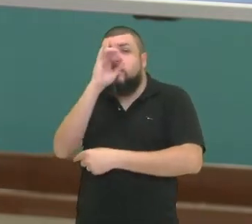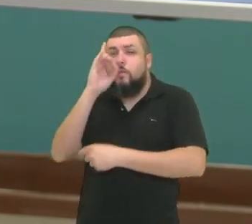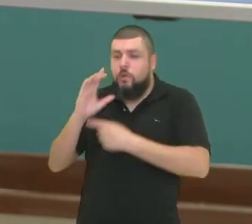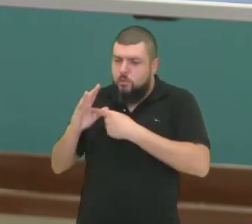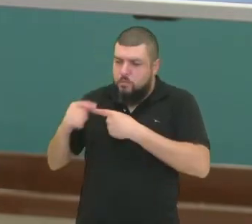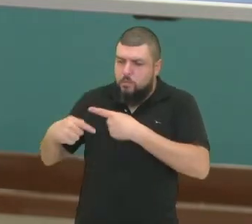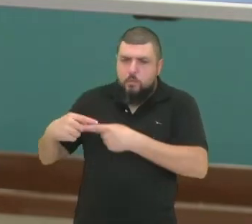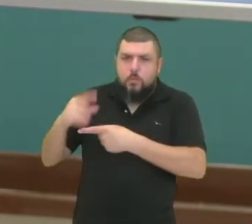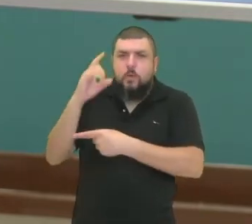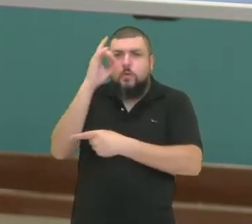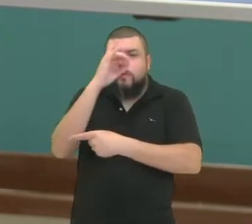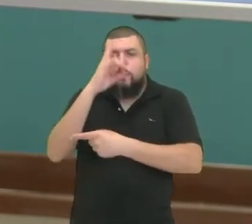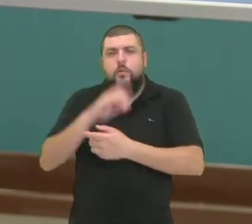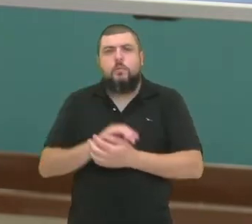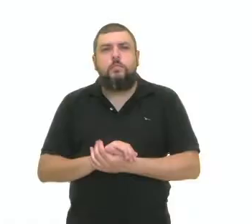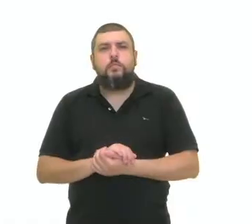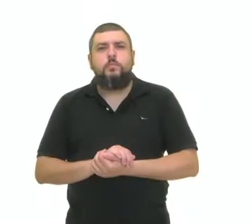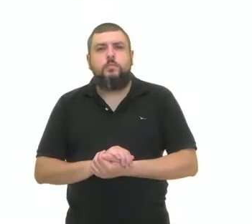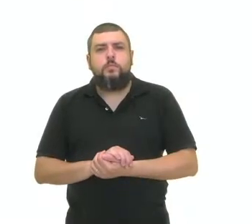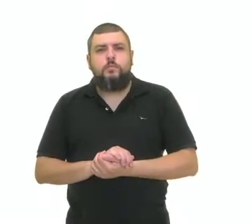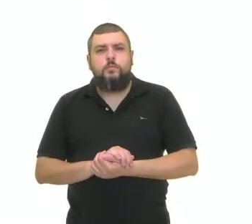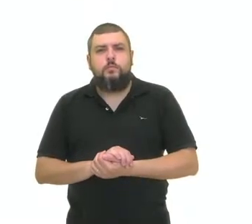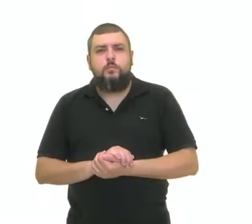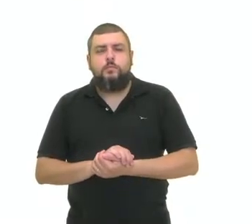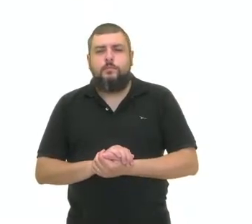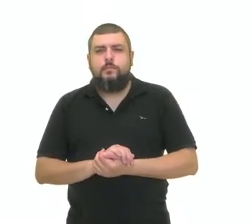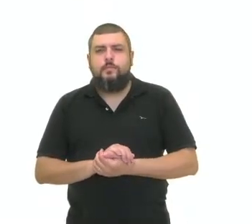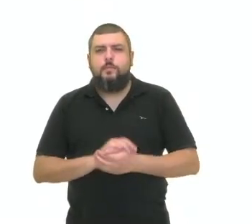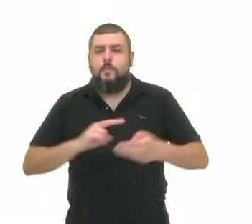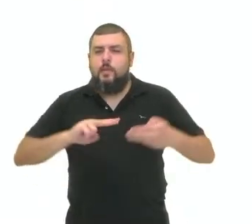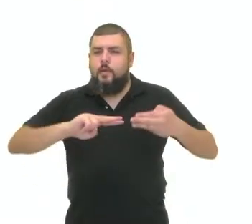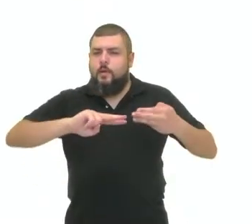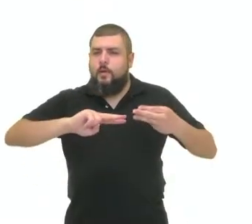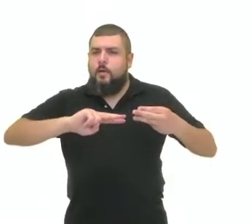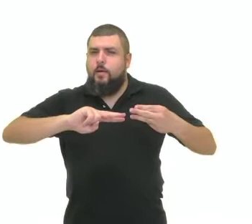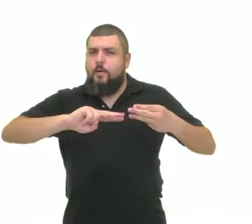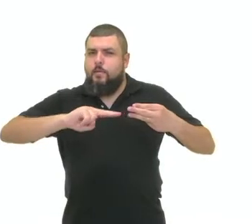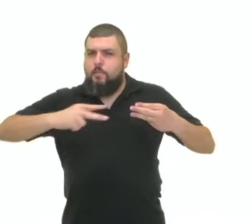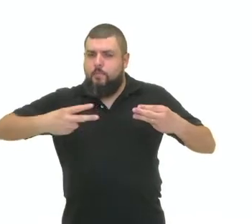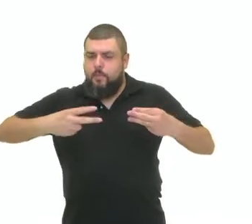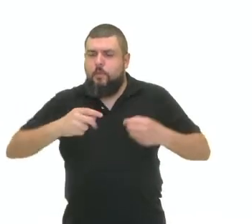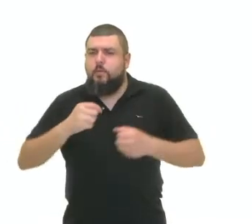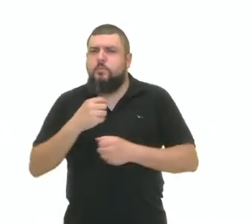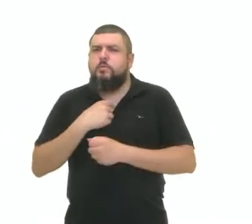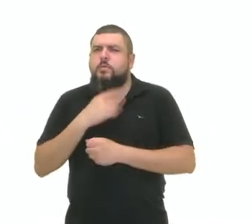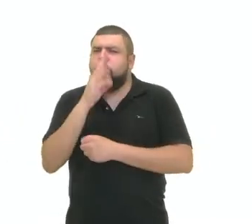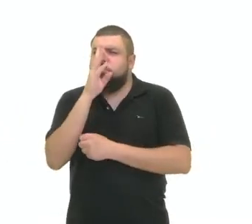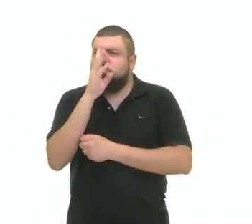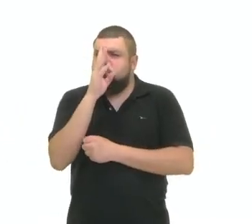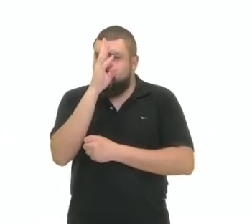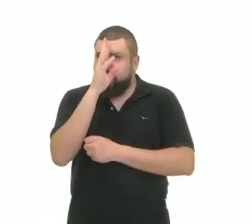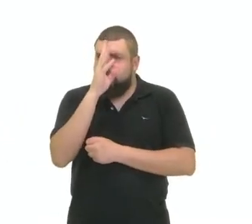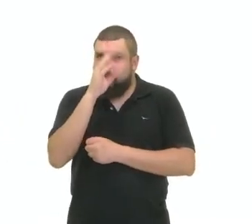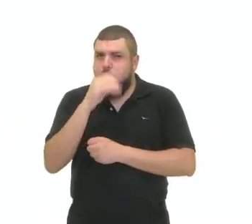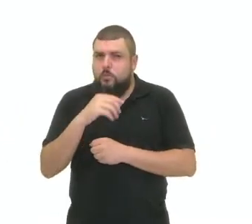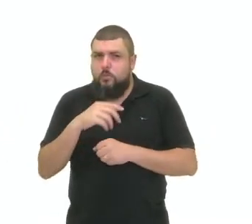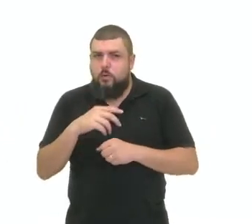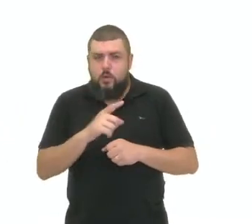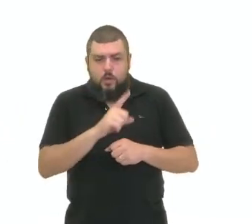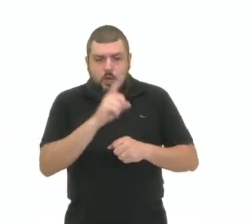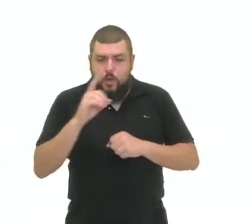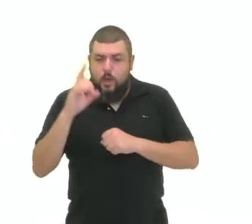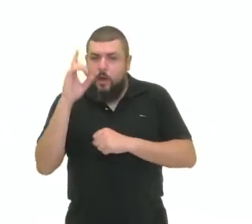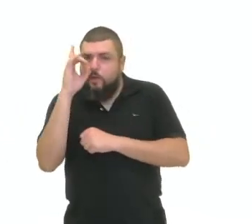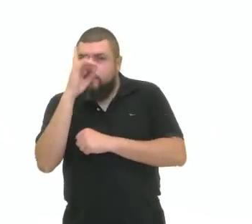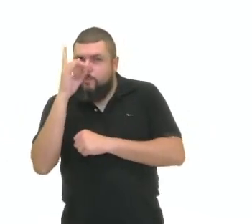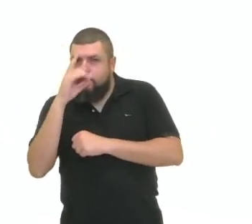verdes. Em seus experimentos, Mendel cruzou essas plantas puras de sementes